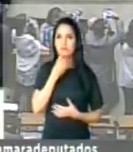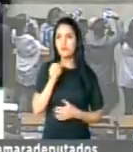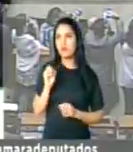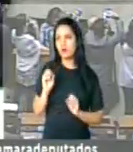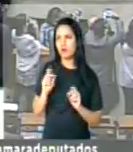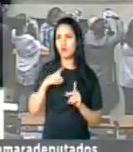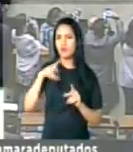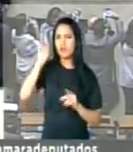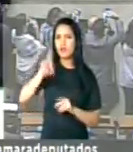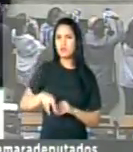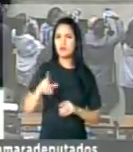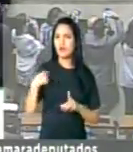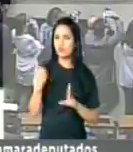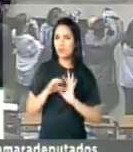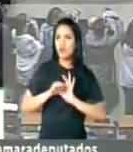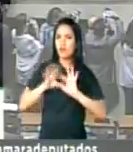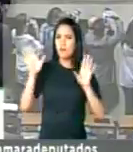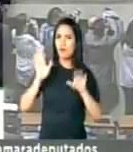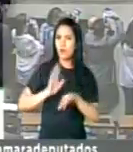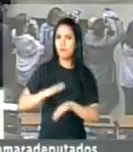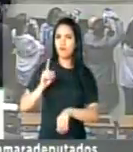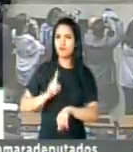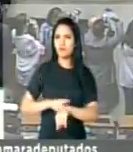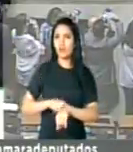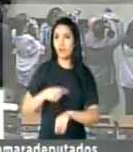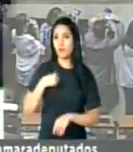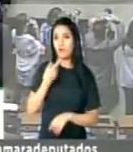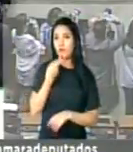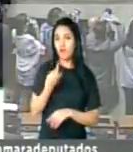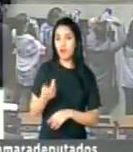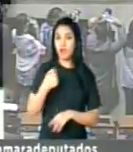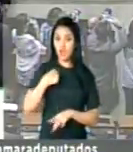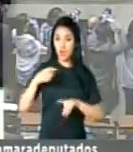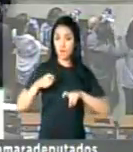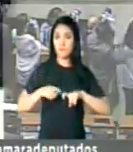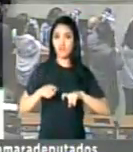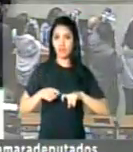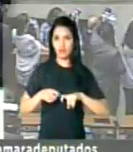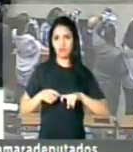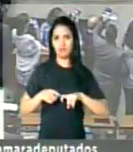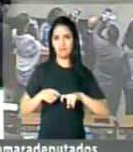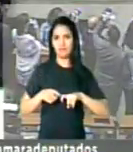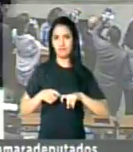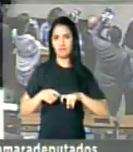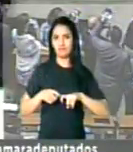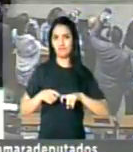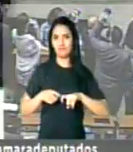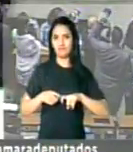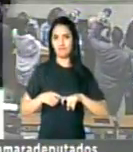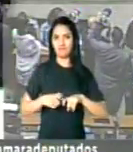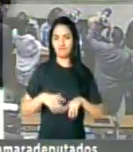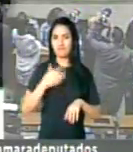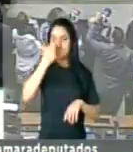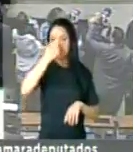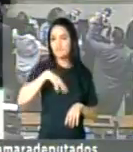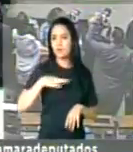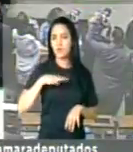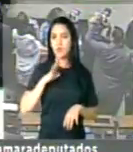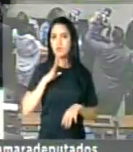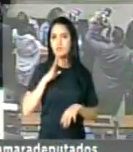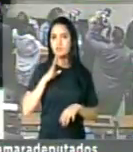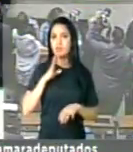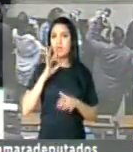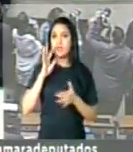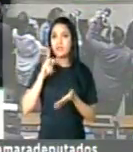mais um pouco o tempo de Vossa Excelência, dizer para Vossa Excelência que eu sou médico. E realmente o estresse que